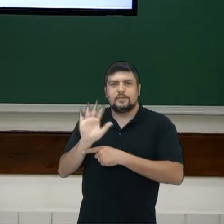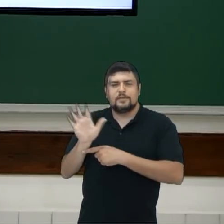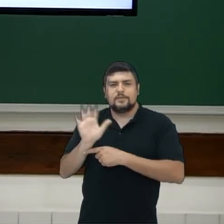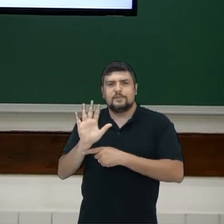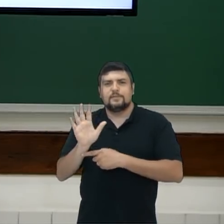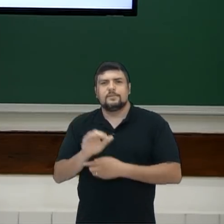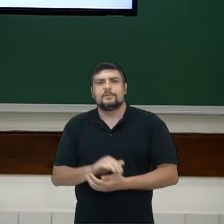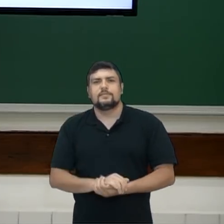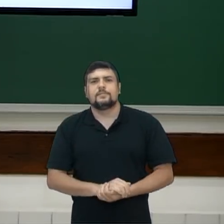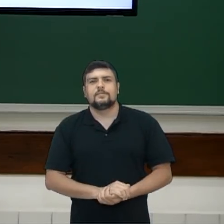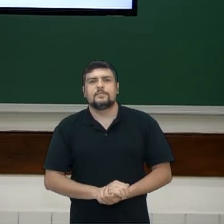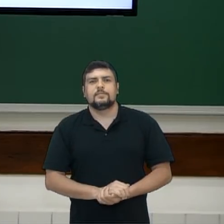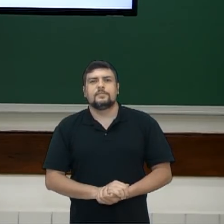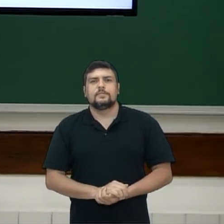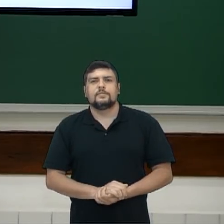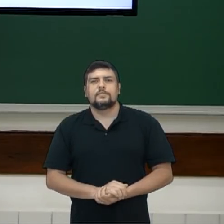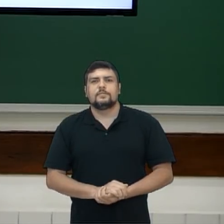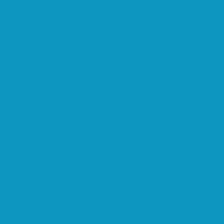next class.